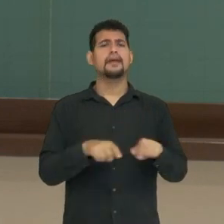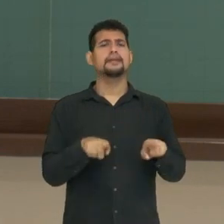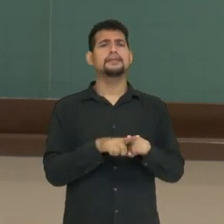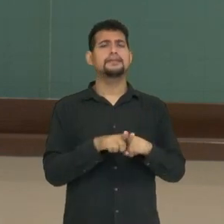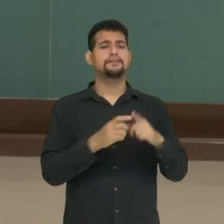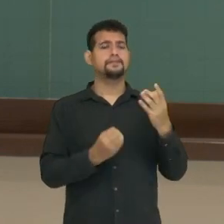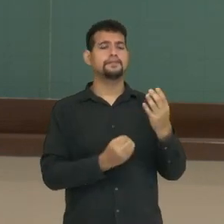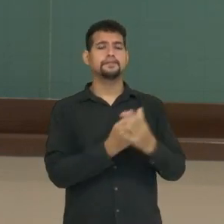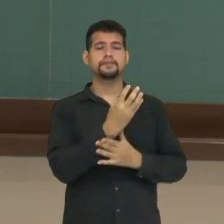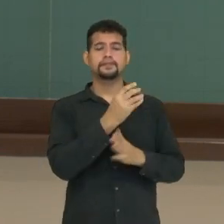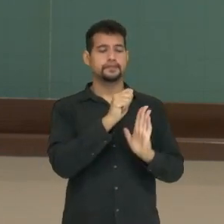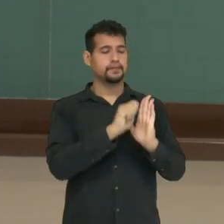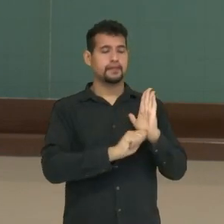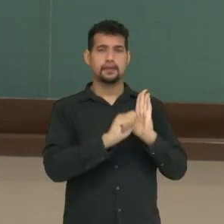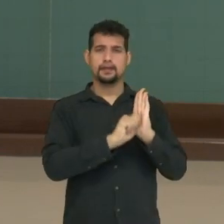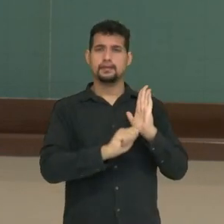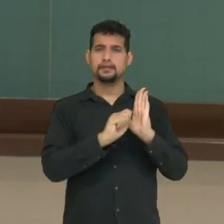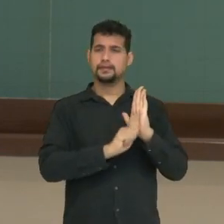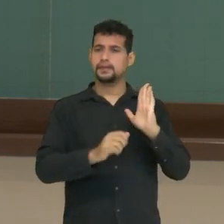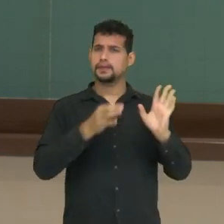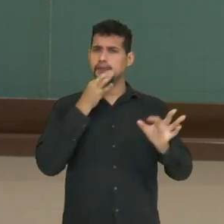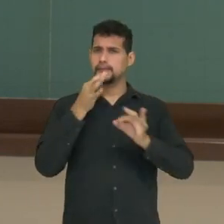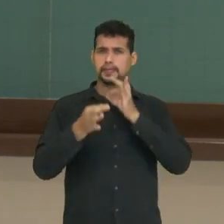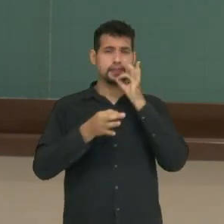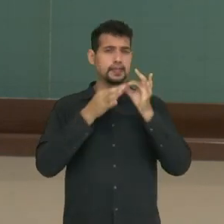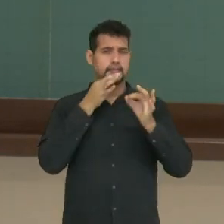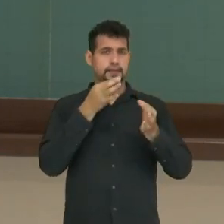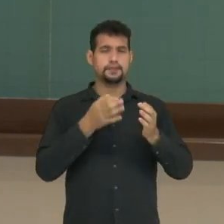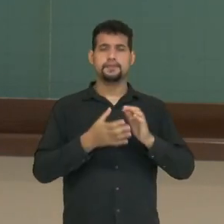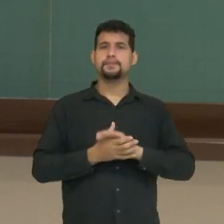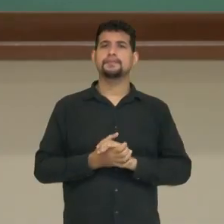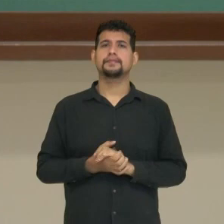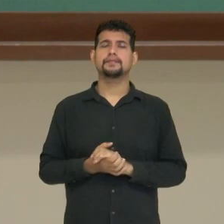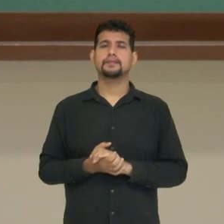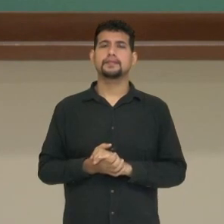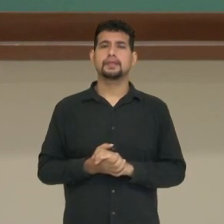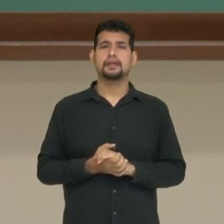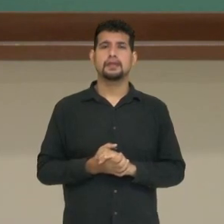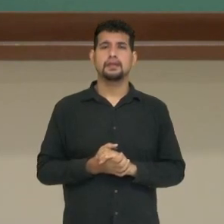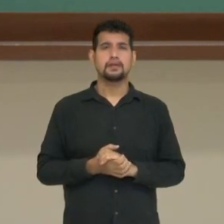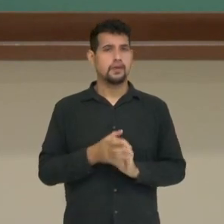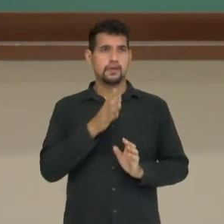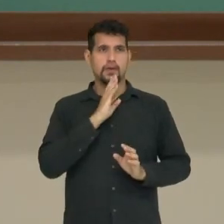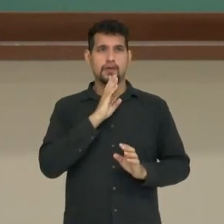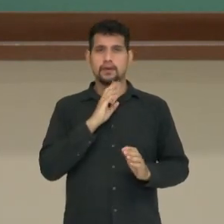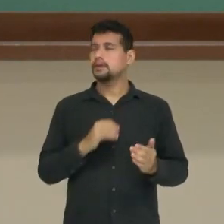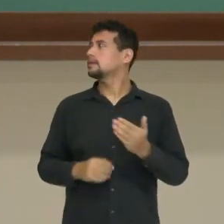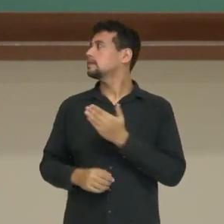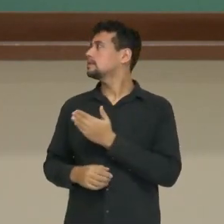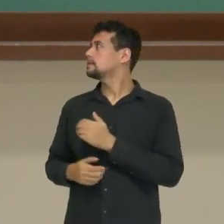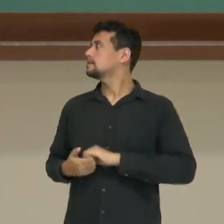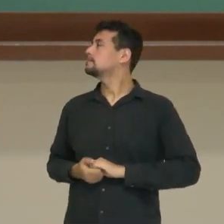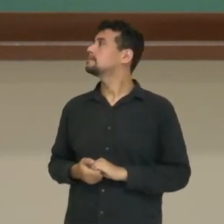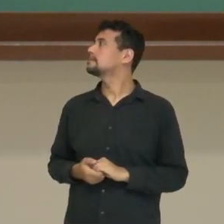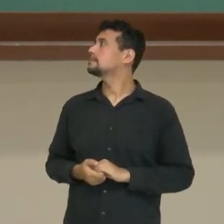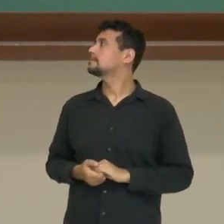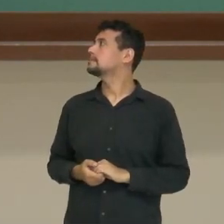produzir um texto dissertativo argumentativo. Está reconhecendo essa imagem?